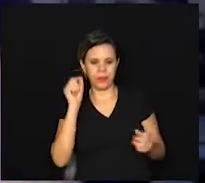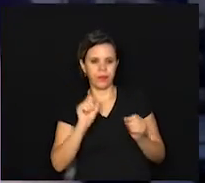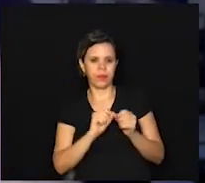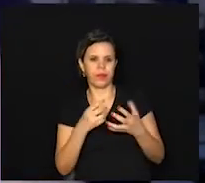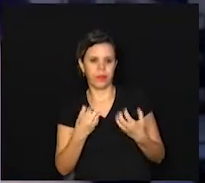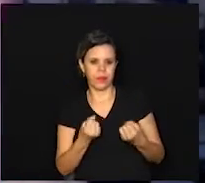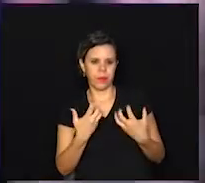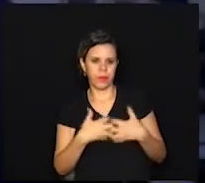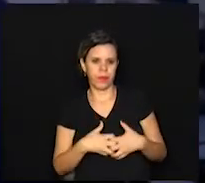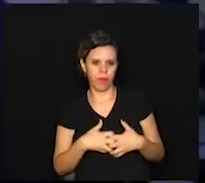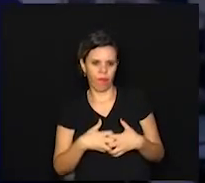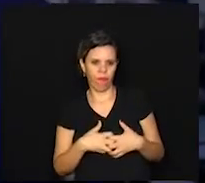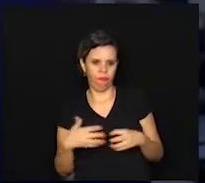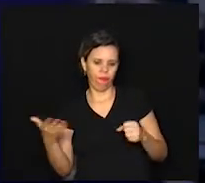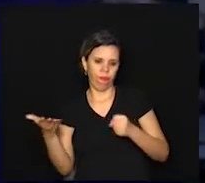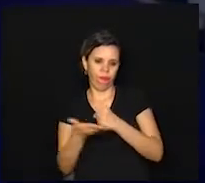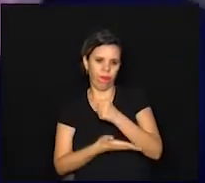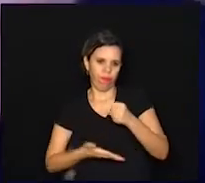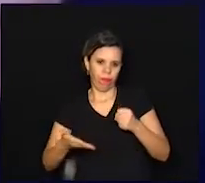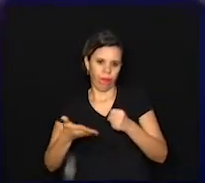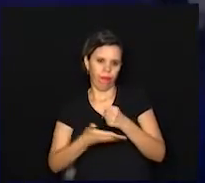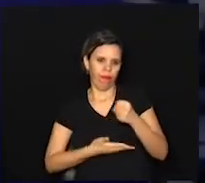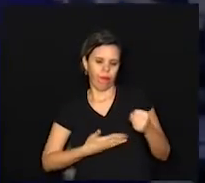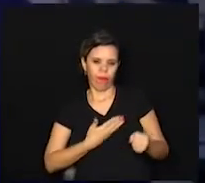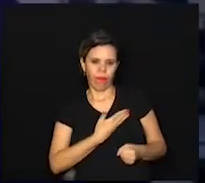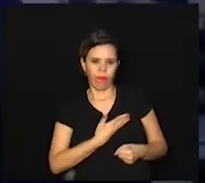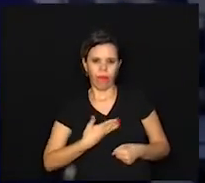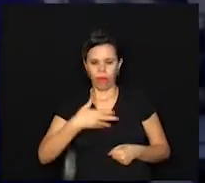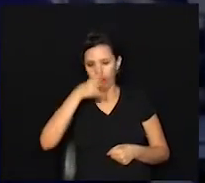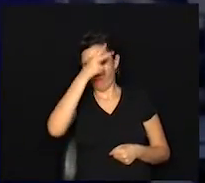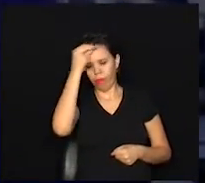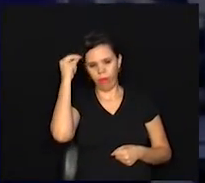públicas, né, basicamente o Poder Executivo, né?